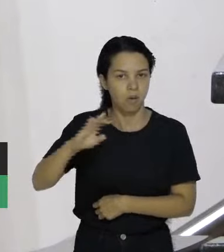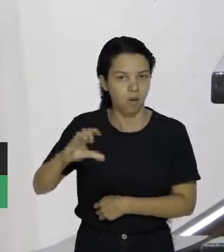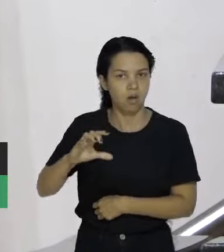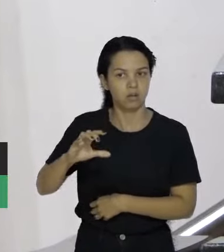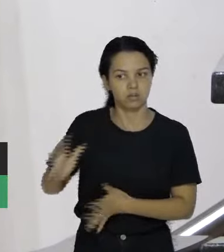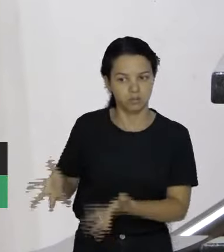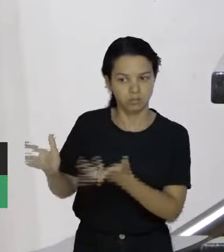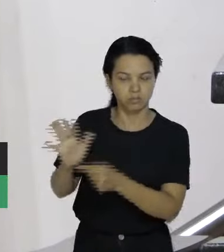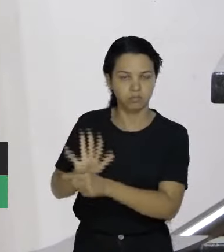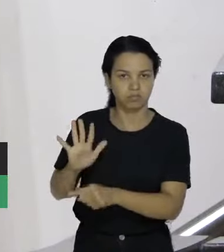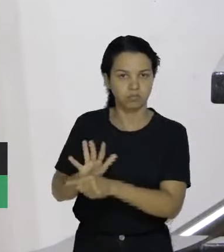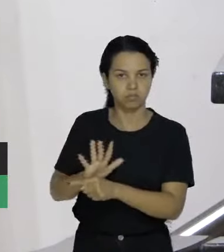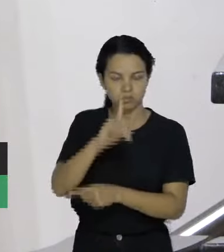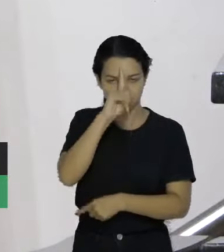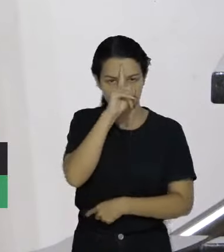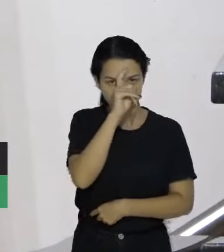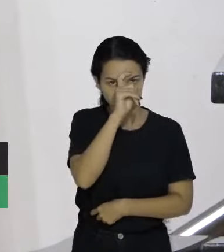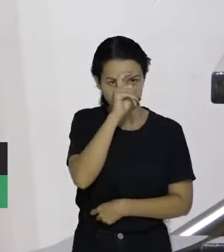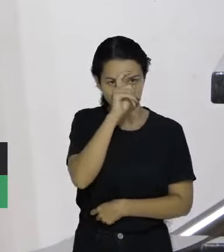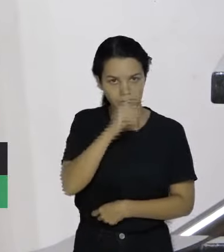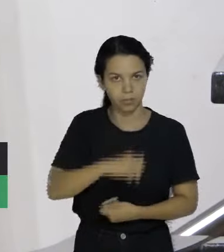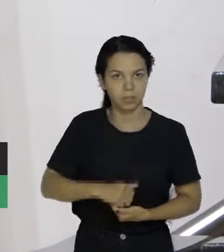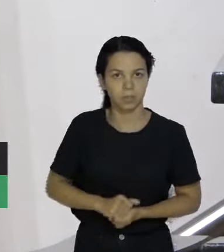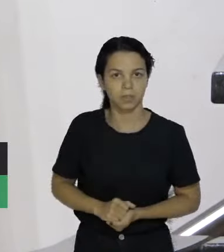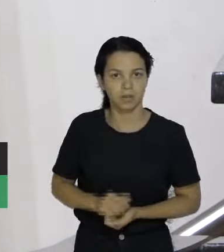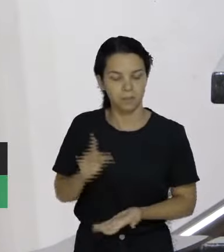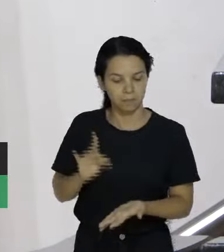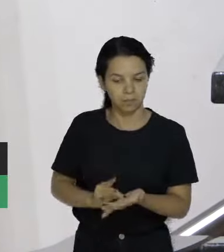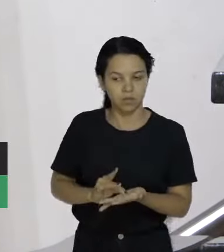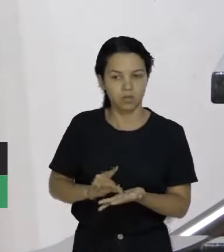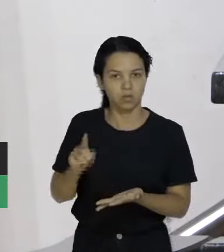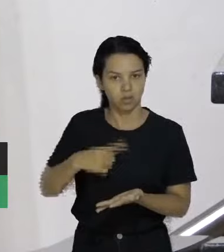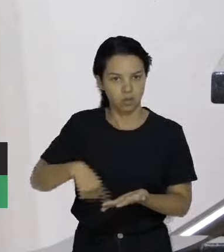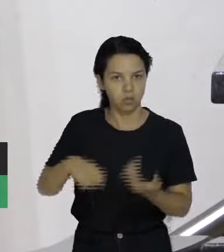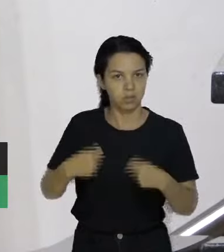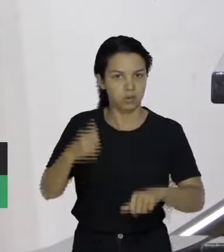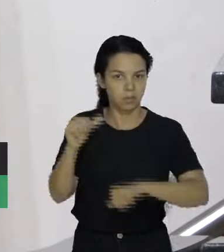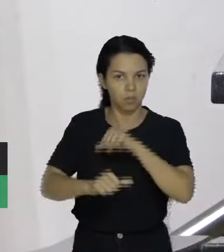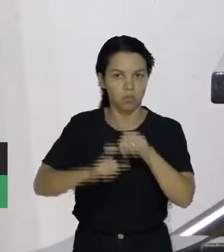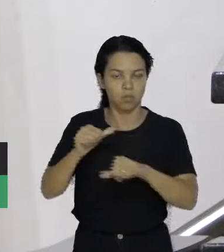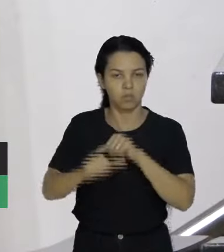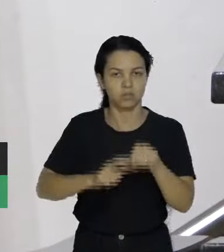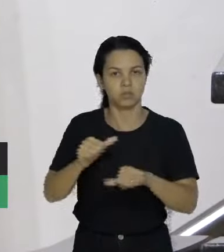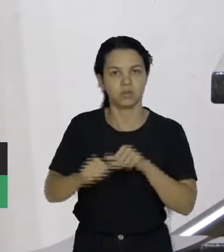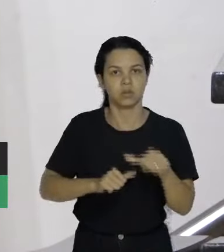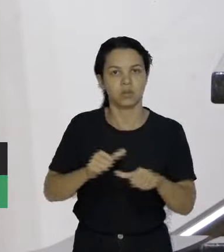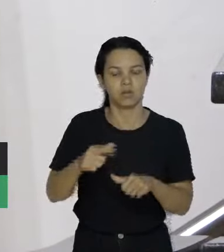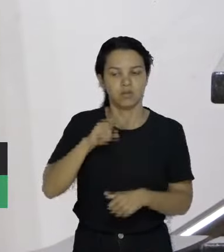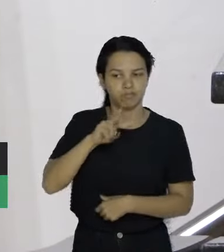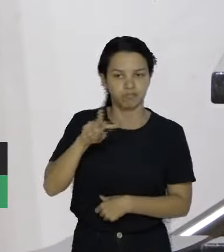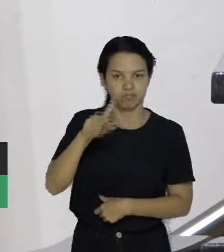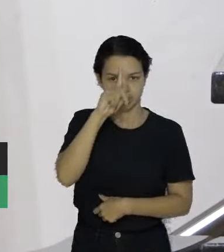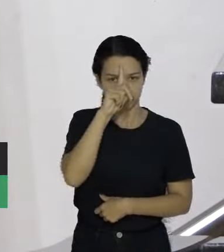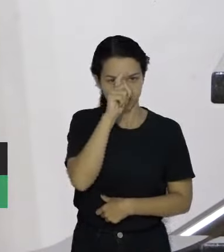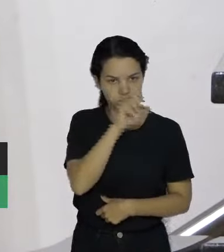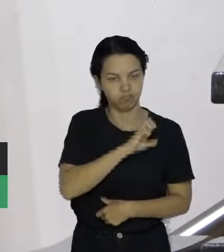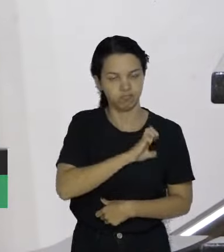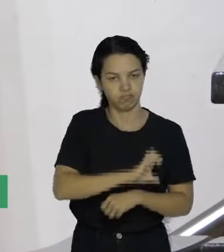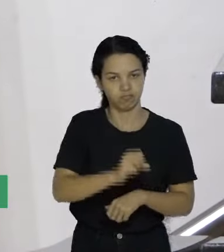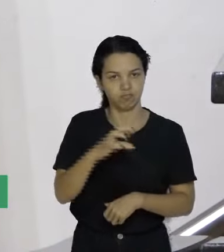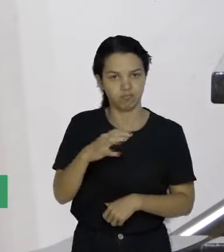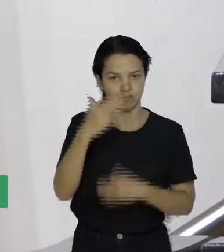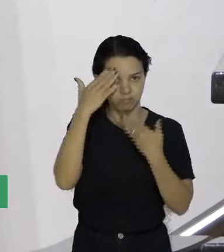para que a gente consiga desafogar também essa realidade que a gente vive hoje nos hospitais do estado de Santa Catarina Muito obrigado senhor presidente por hoje